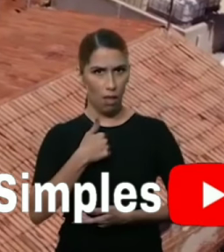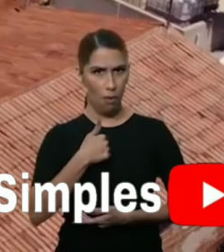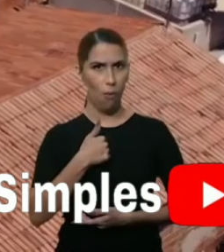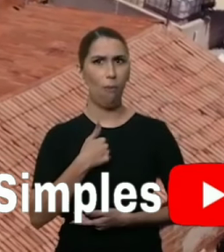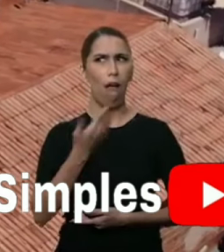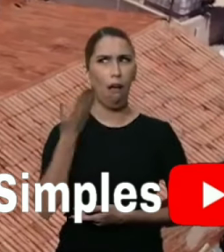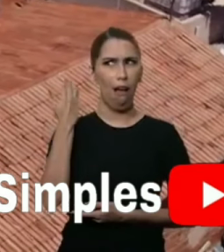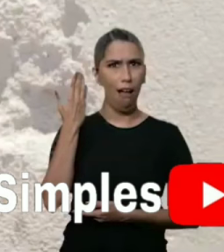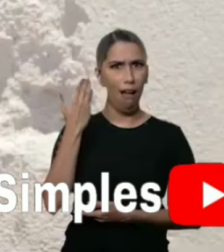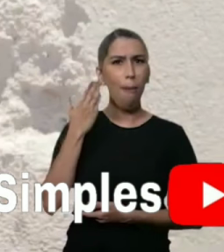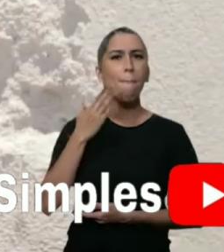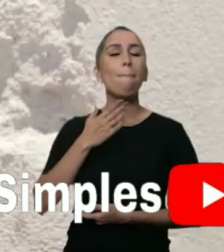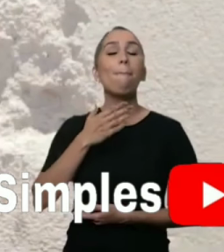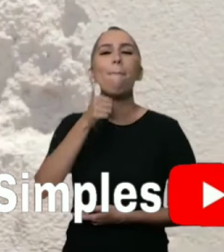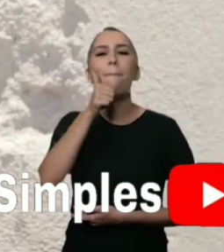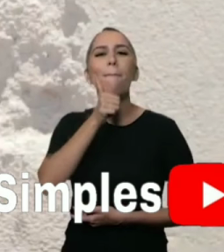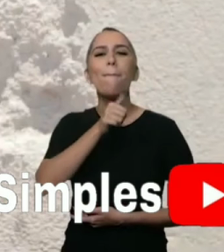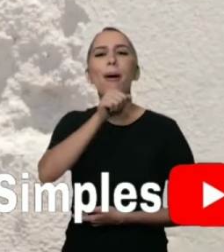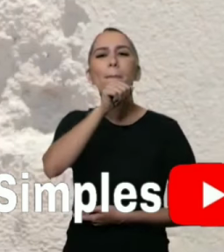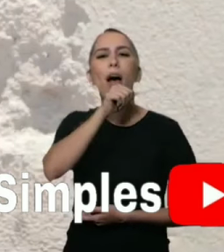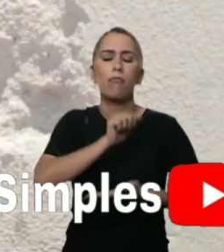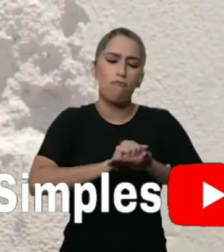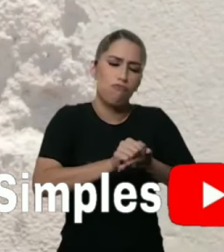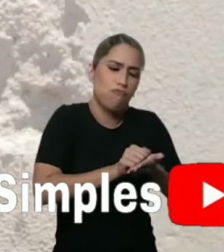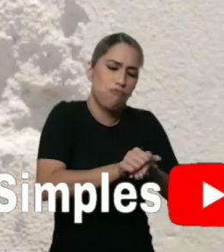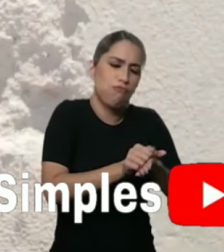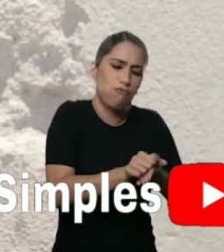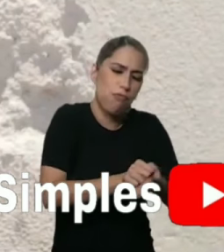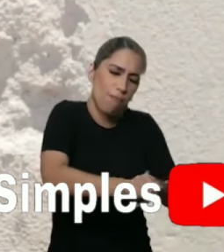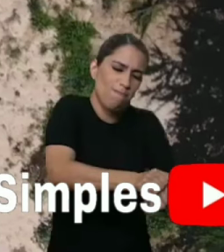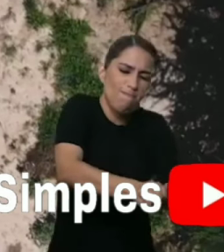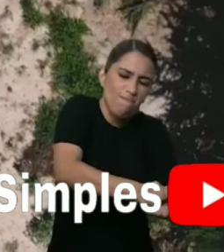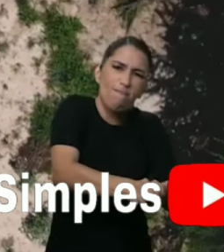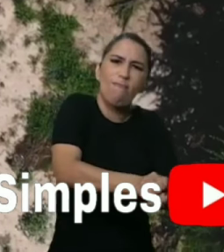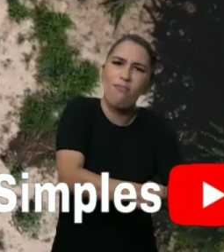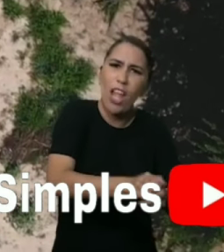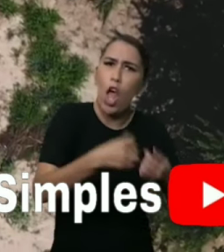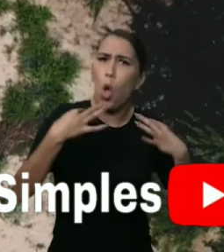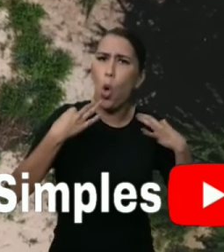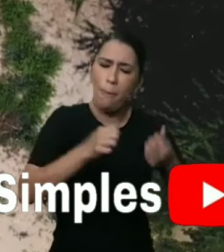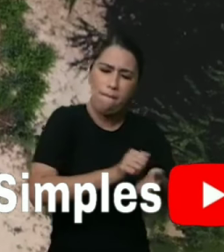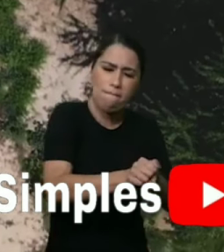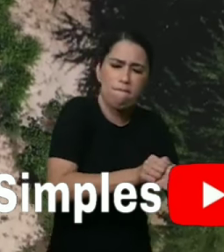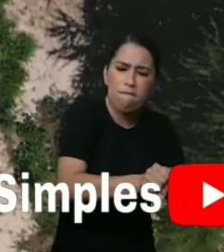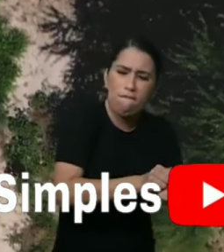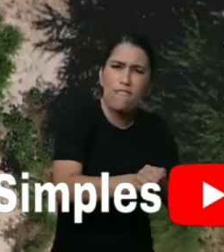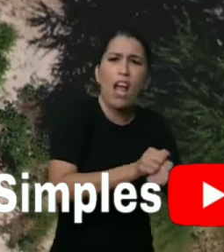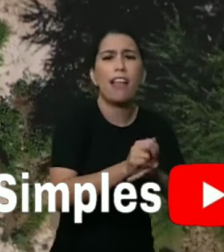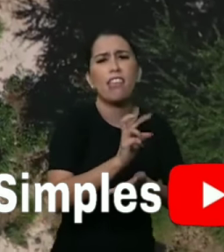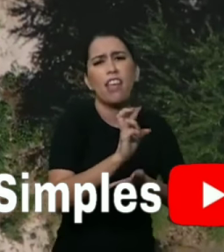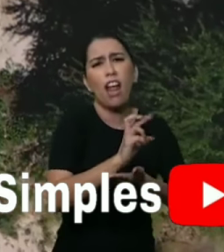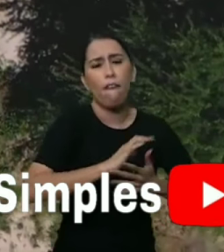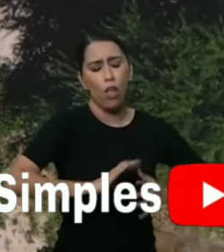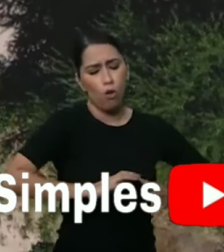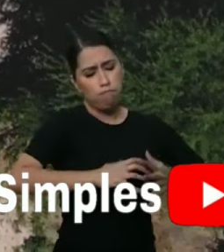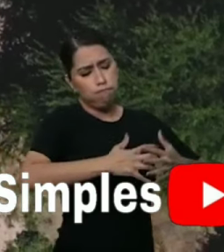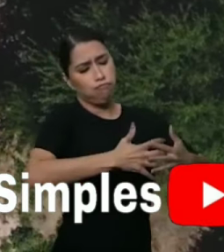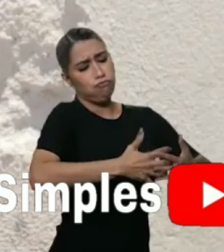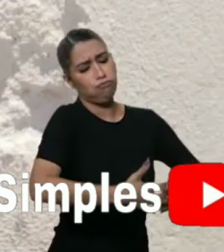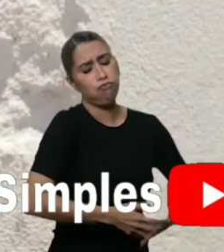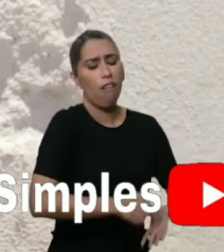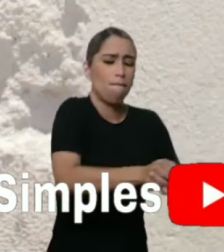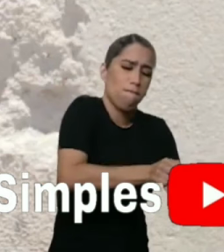Nasci dentro d'água, infelizmente, assim, a minha mãe estava lavando roupa e a minha mãe estava sentindo umas dores e foi